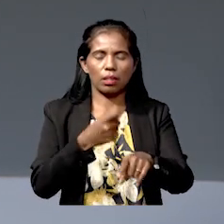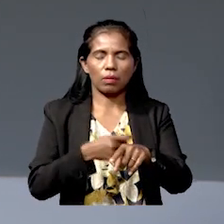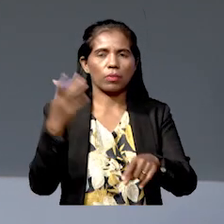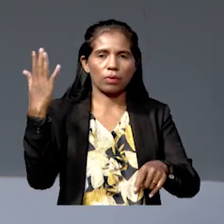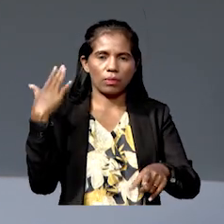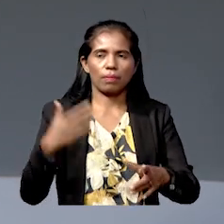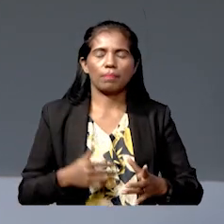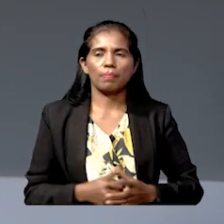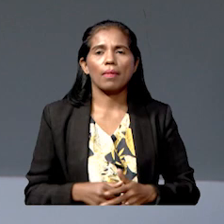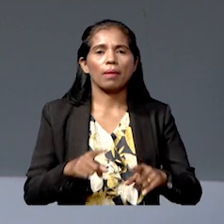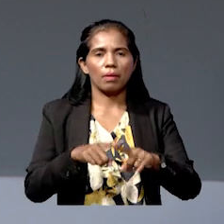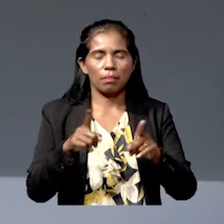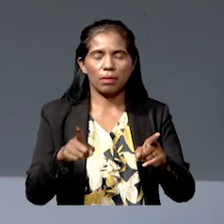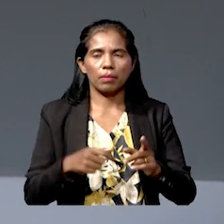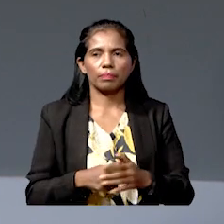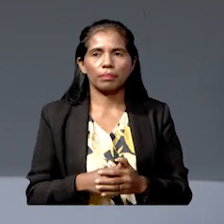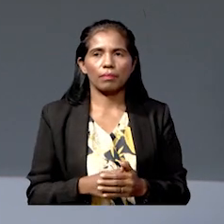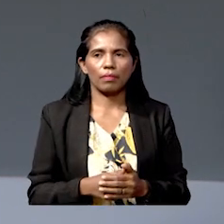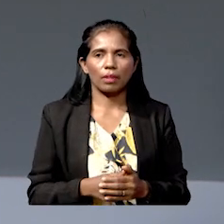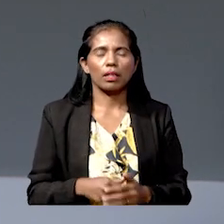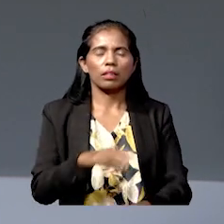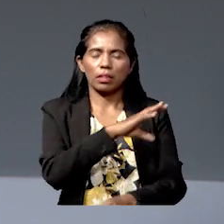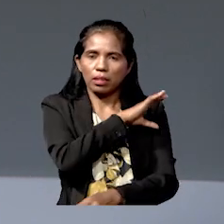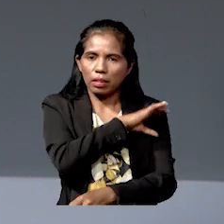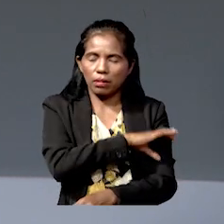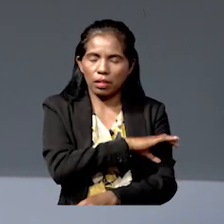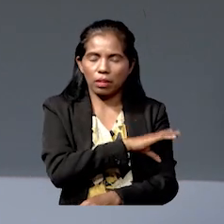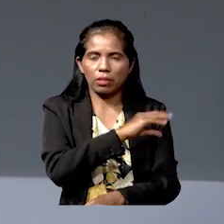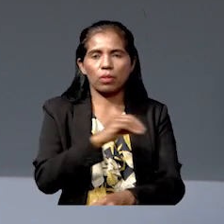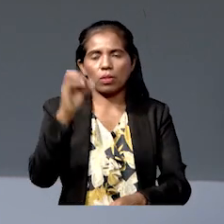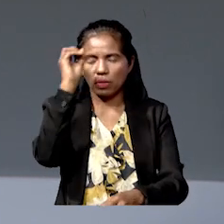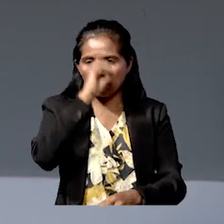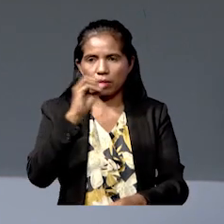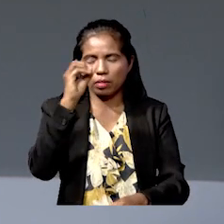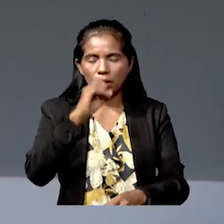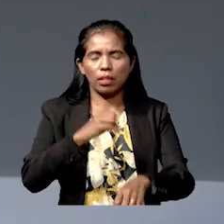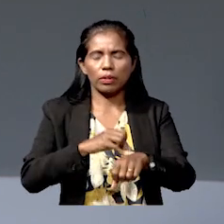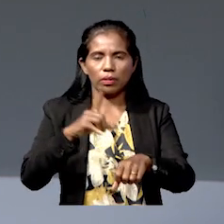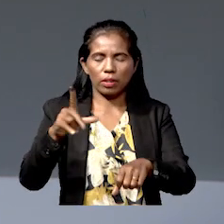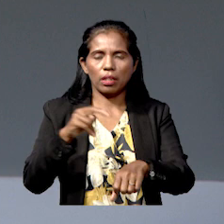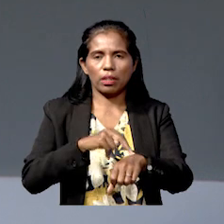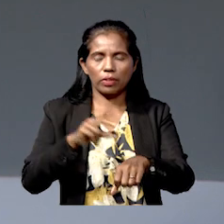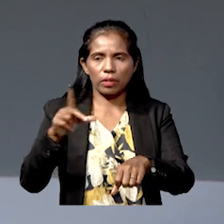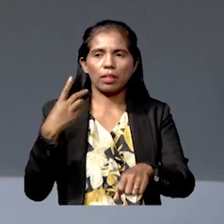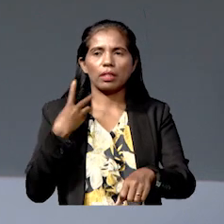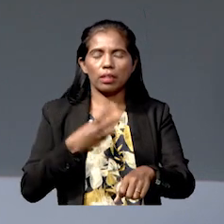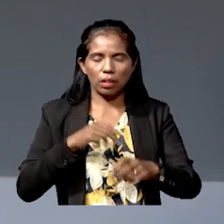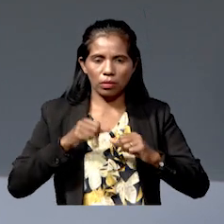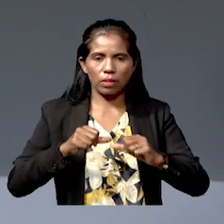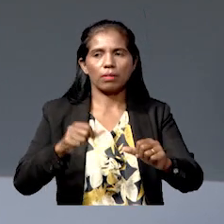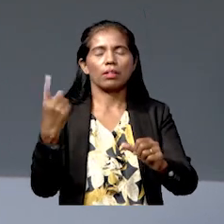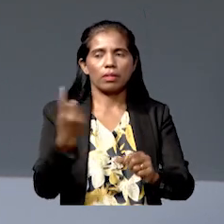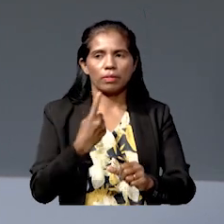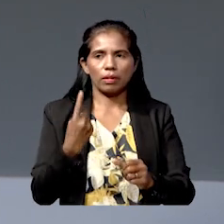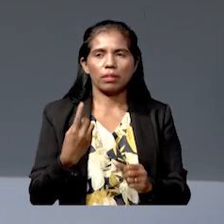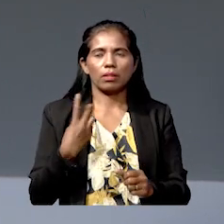né? Mas é em termos de segurança, observação internacional, nacional e tá lá na fatim. E